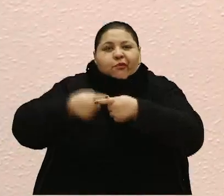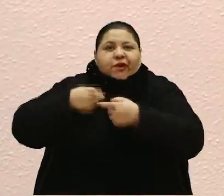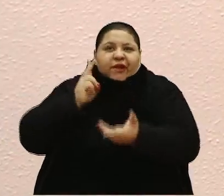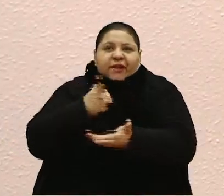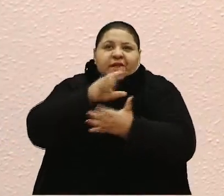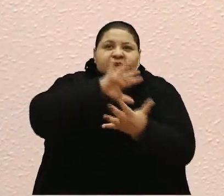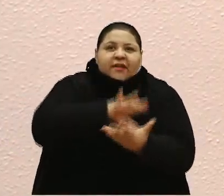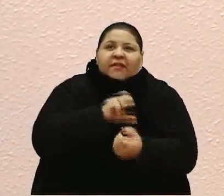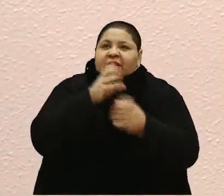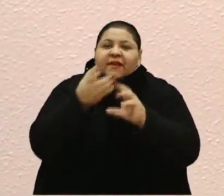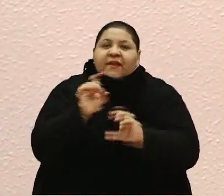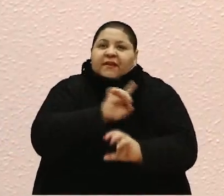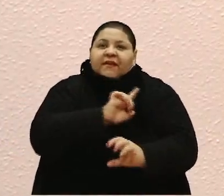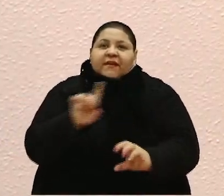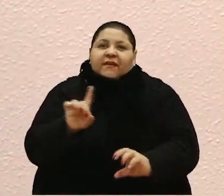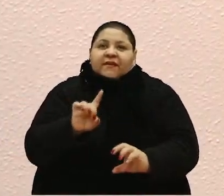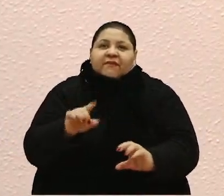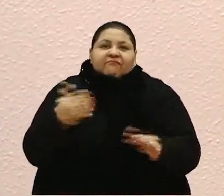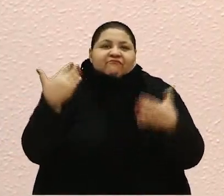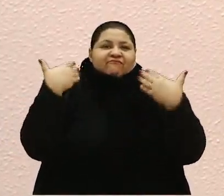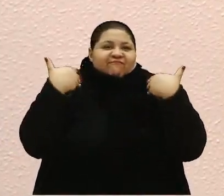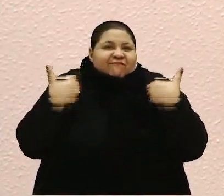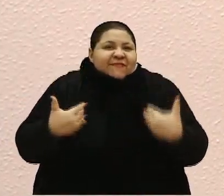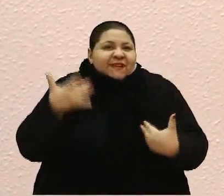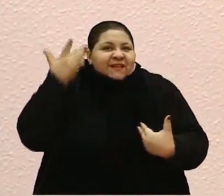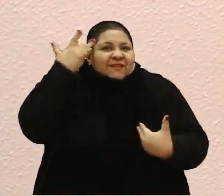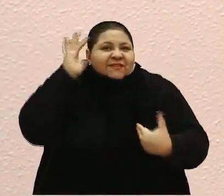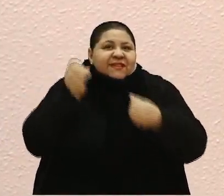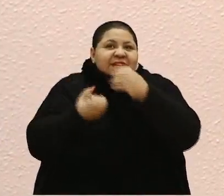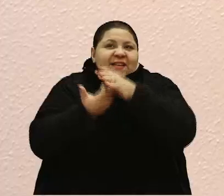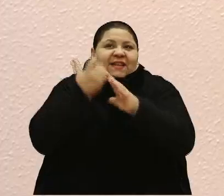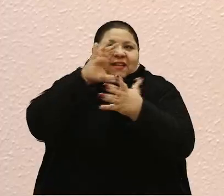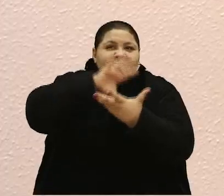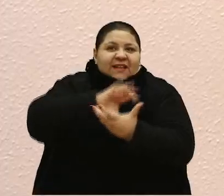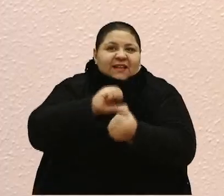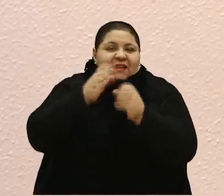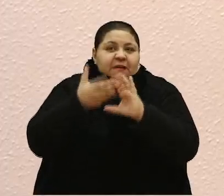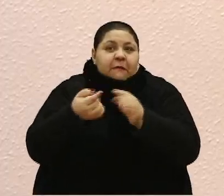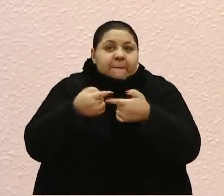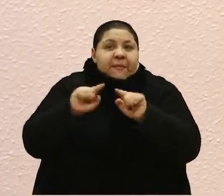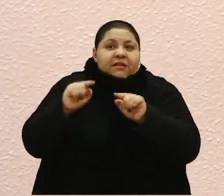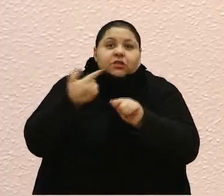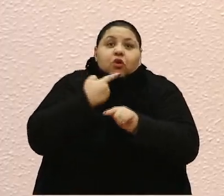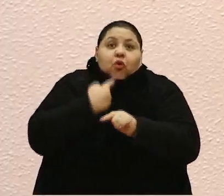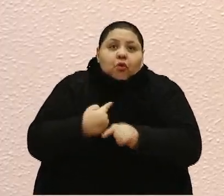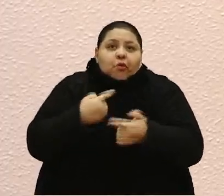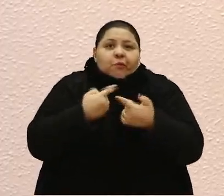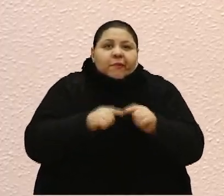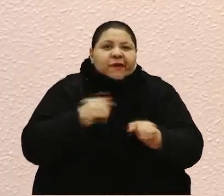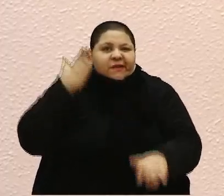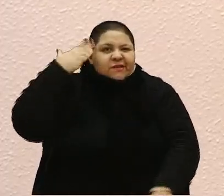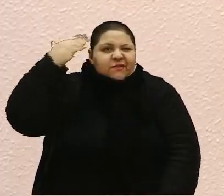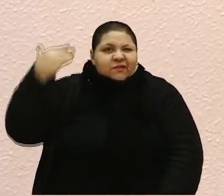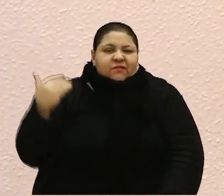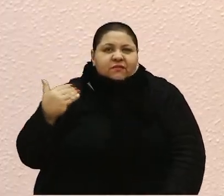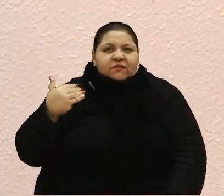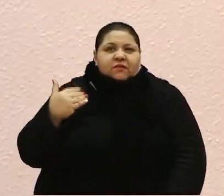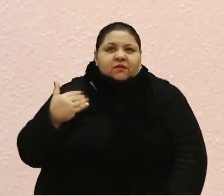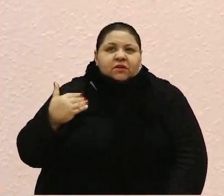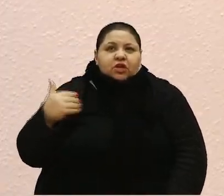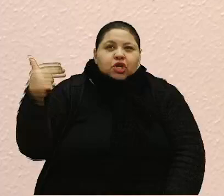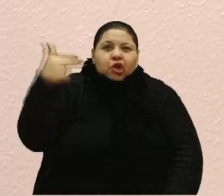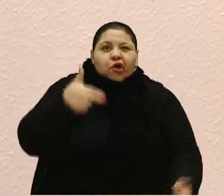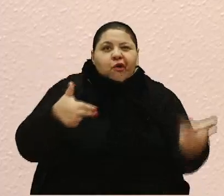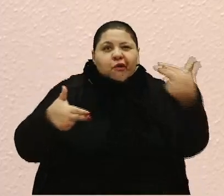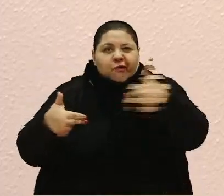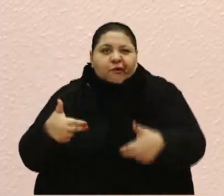arte não é do meu feitio, eu não sei produzir arte, sou uma grande apreciadora da arte. Mas eu sou uma fã do rap, do hip hop,